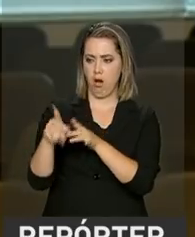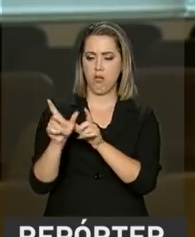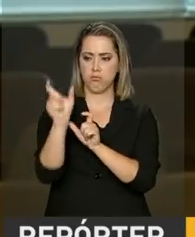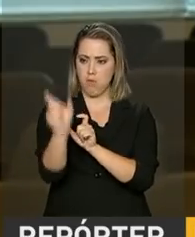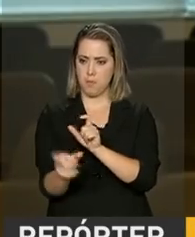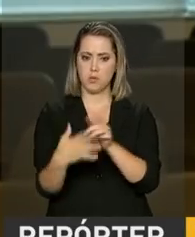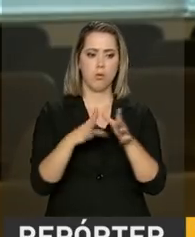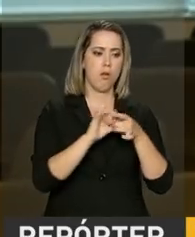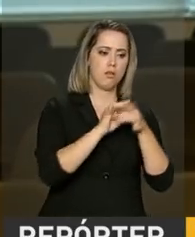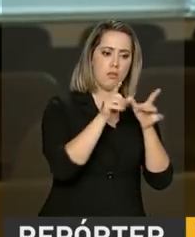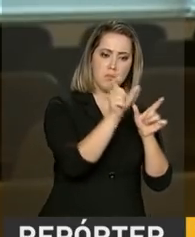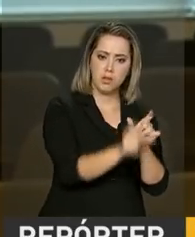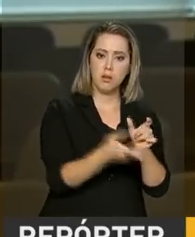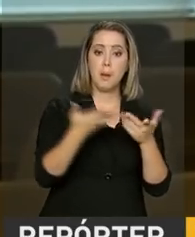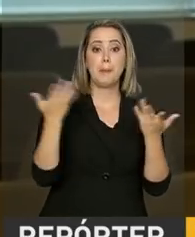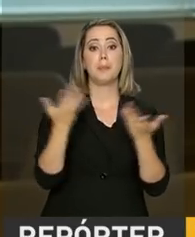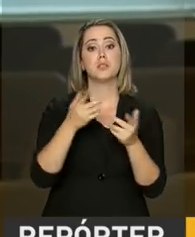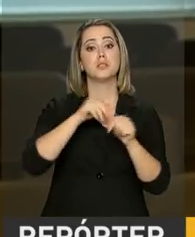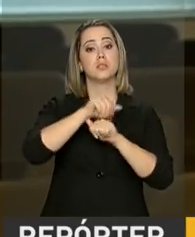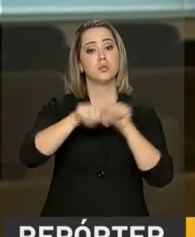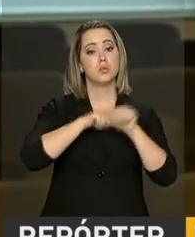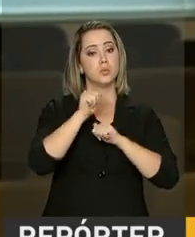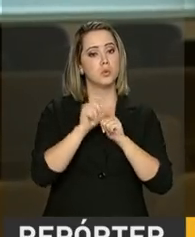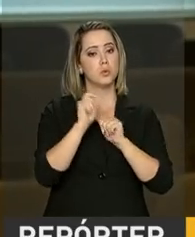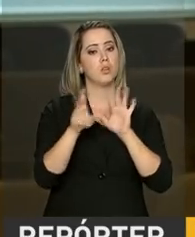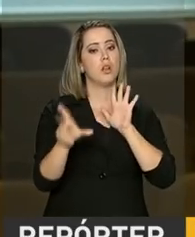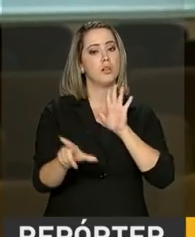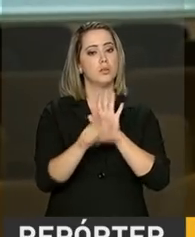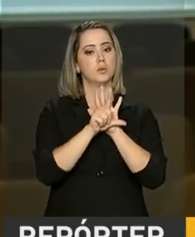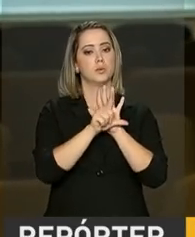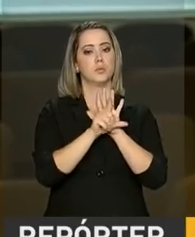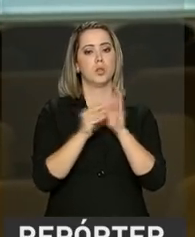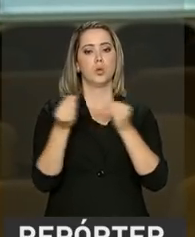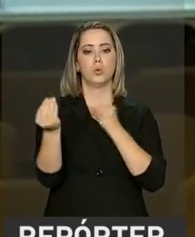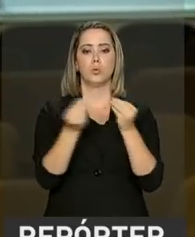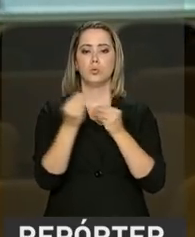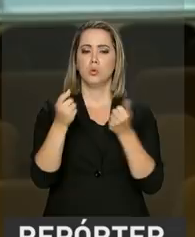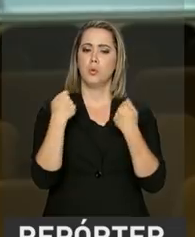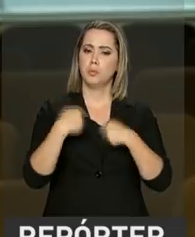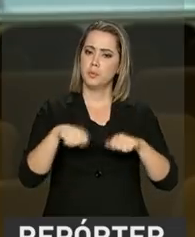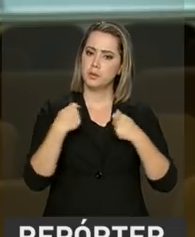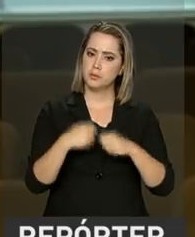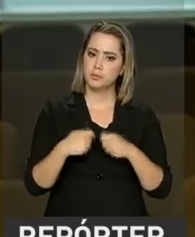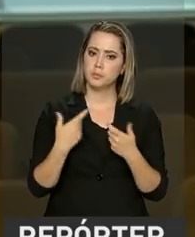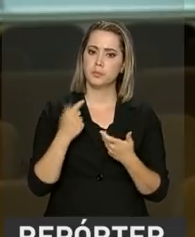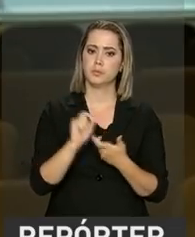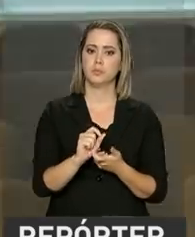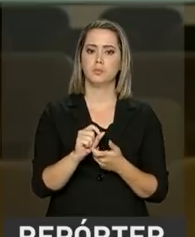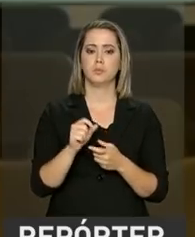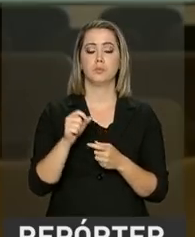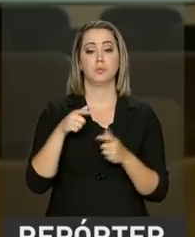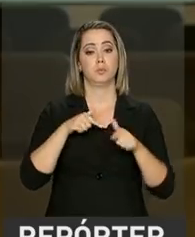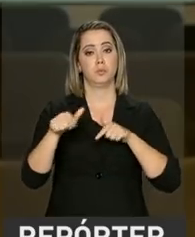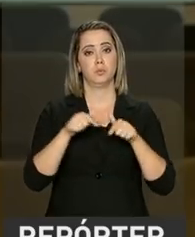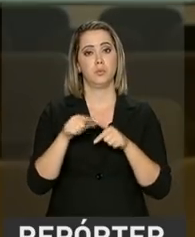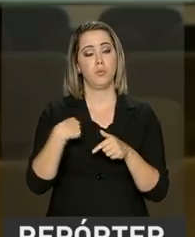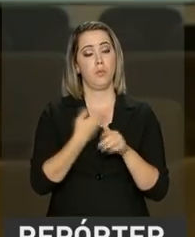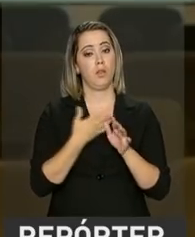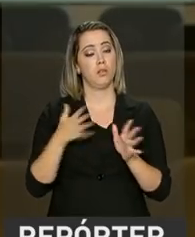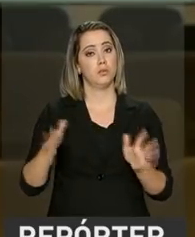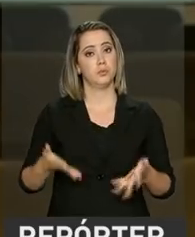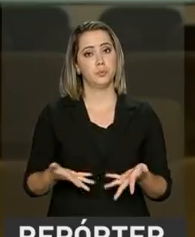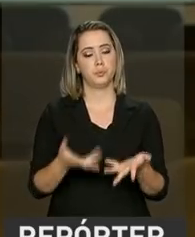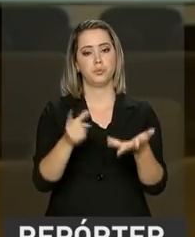elas apareciam e agora existe uma legislação que coloca quais são os mecanismos necessários à operação anac promove